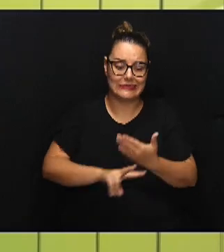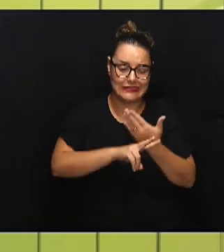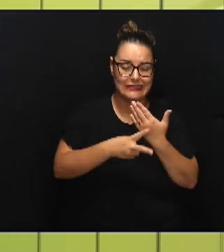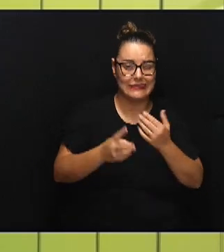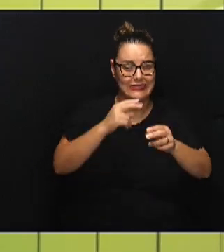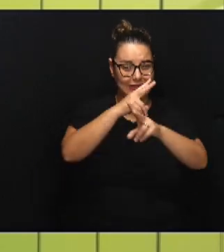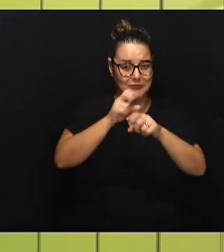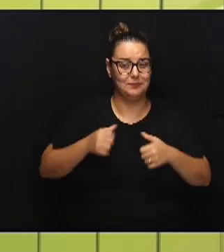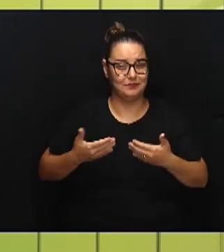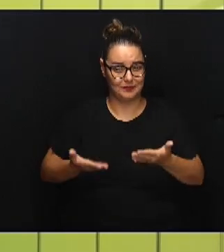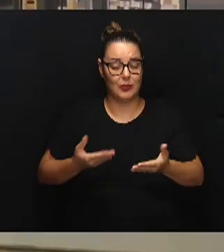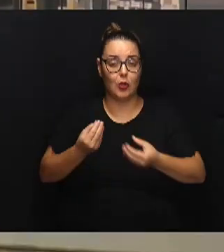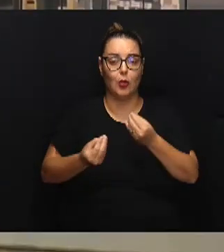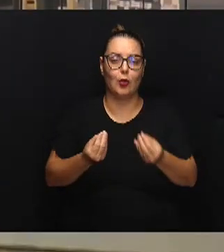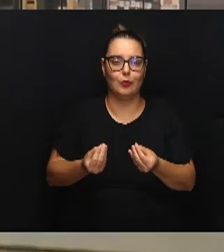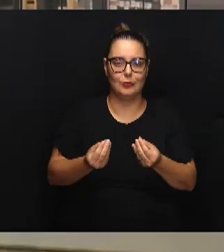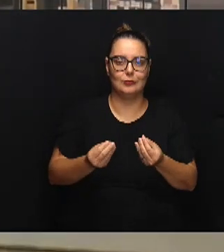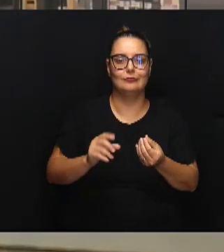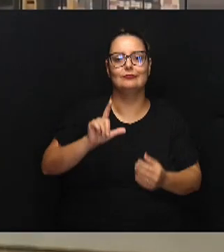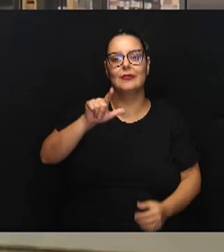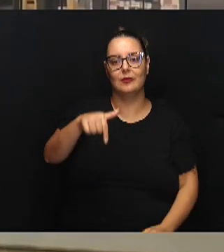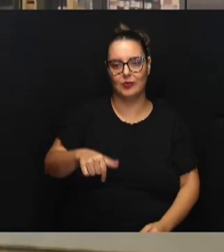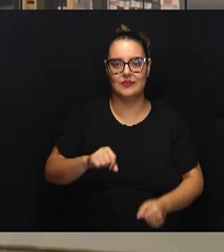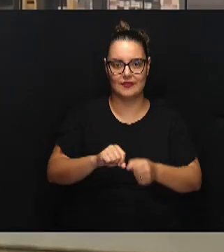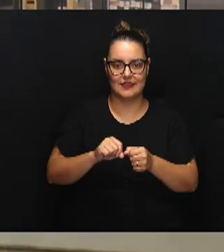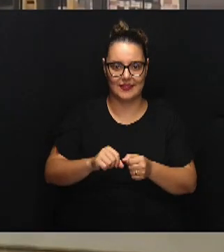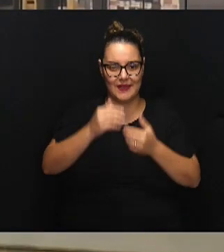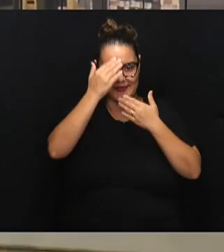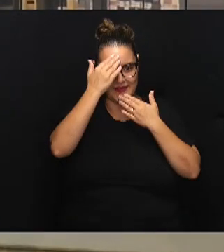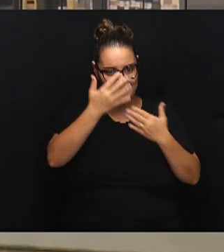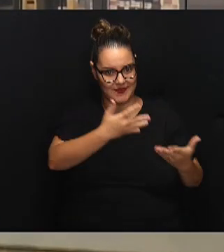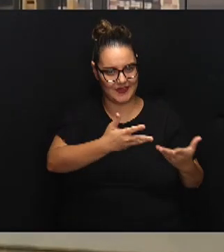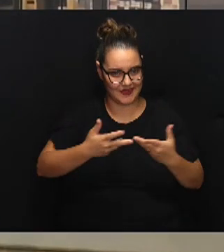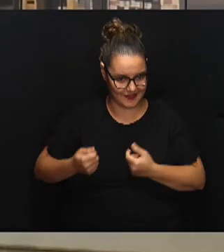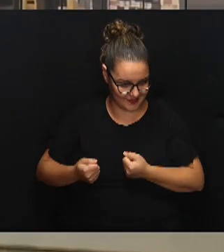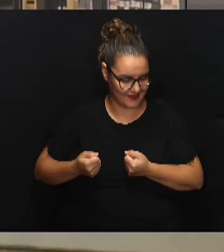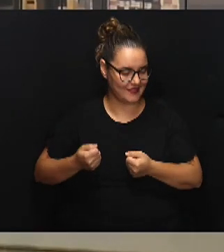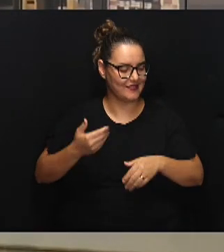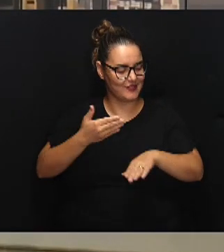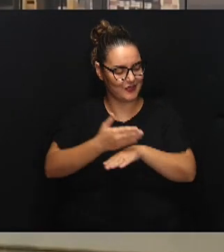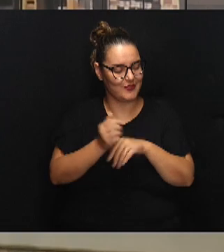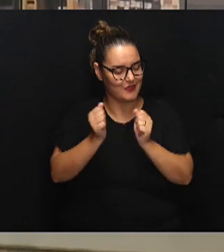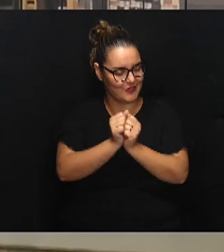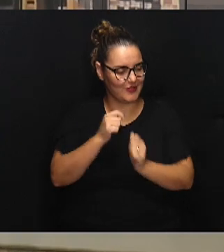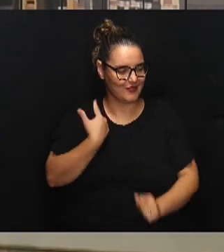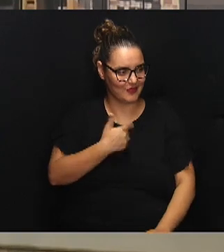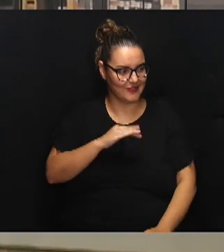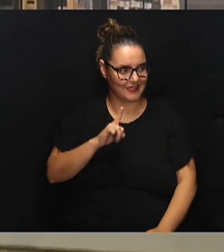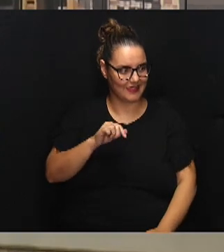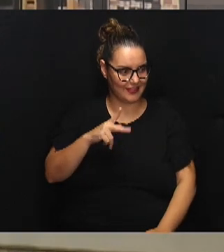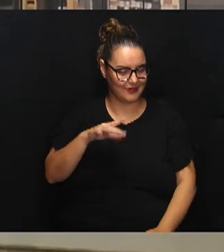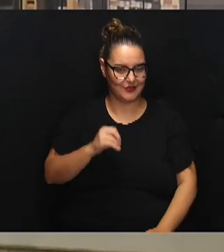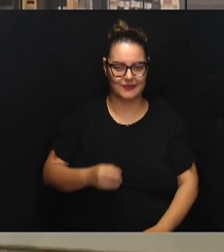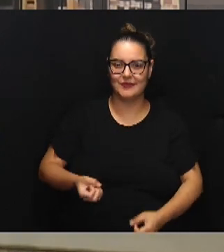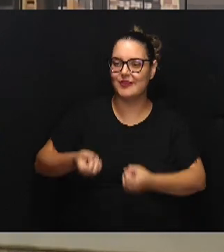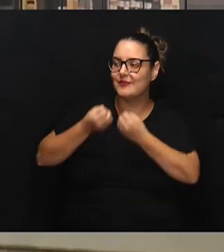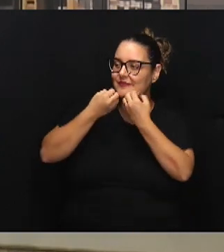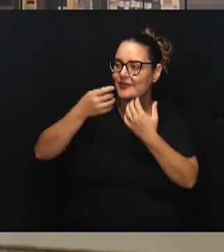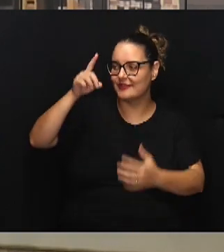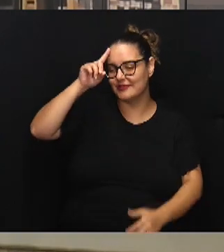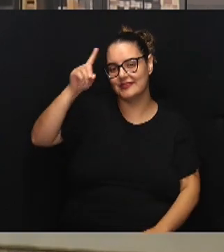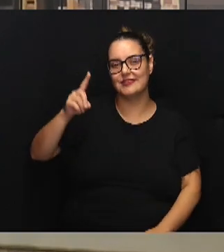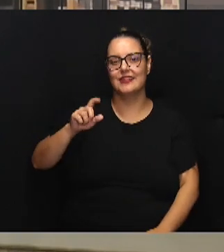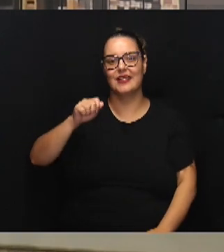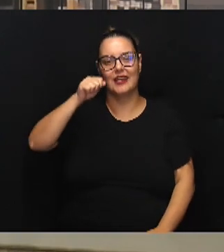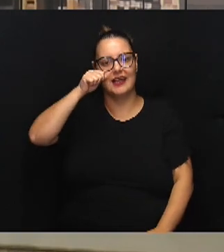ela se instalou. Muito obrigada pela sua participação aqui com a gente, Cláudio. Bom dia, Alexandra e